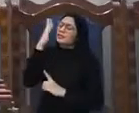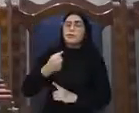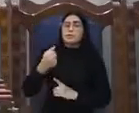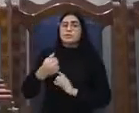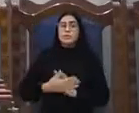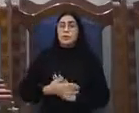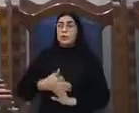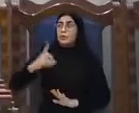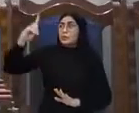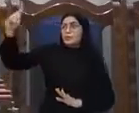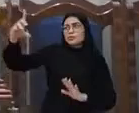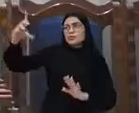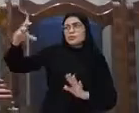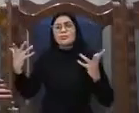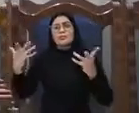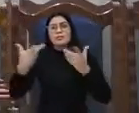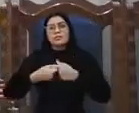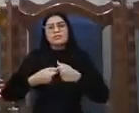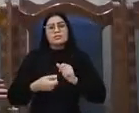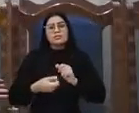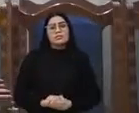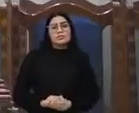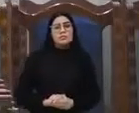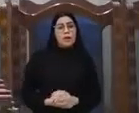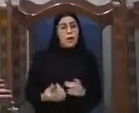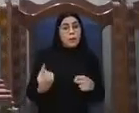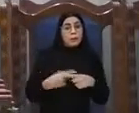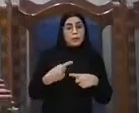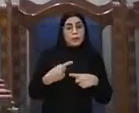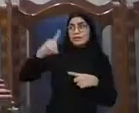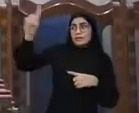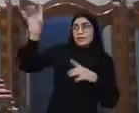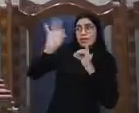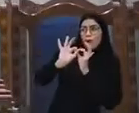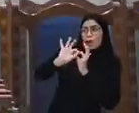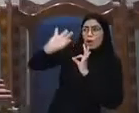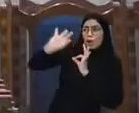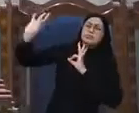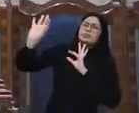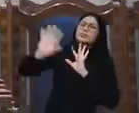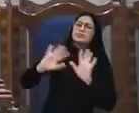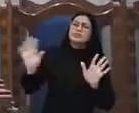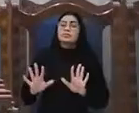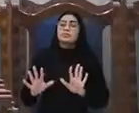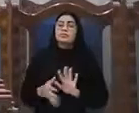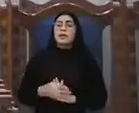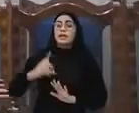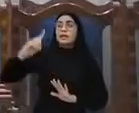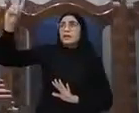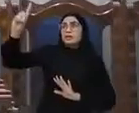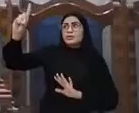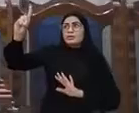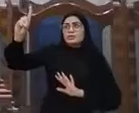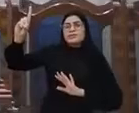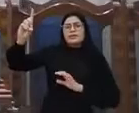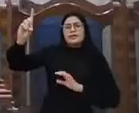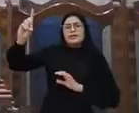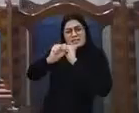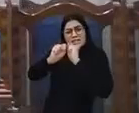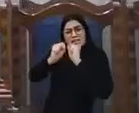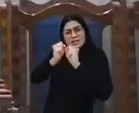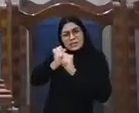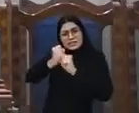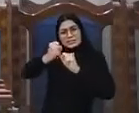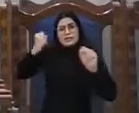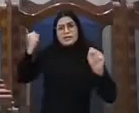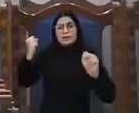Deus que é tão tremendo, porque Ele não está longe de cada um de nós. Esse Deus que é tão grande assim, mas Ele